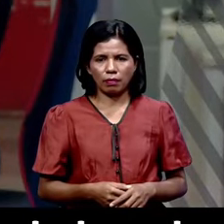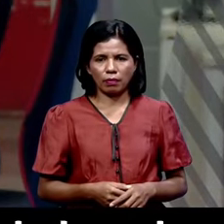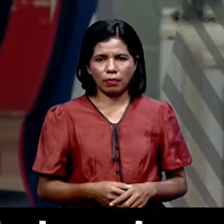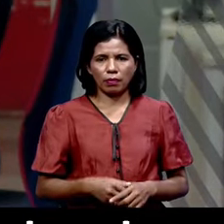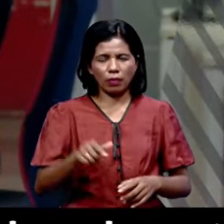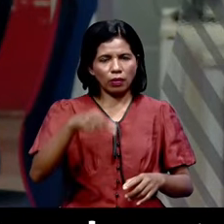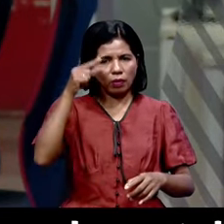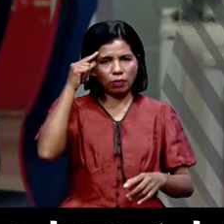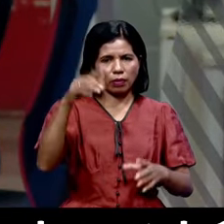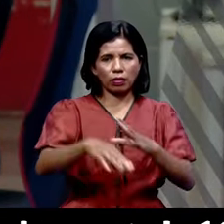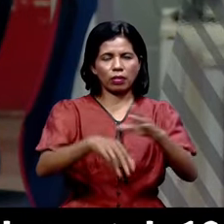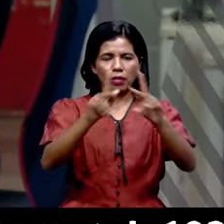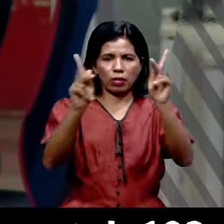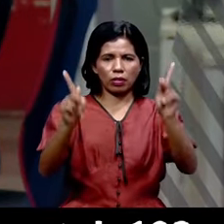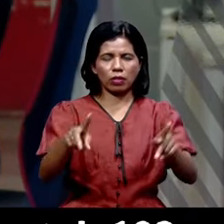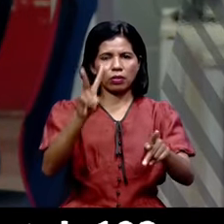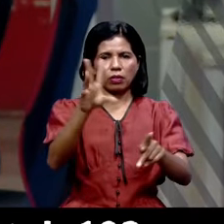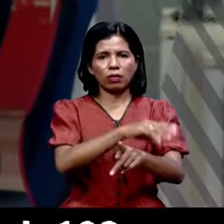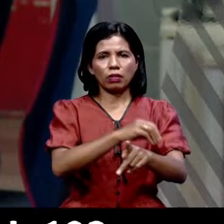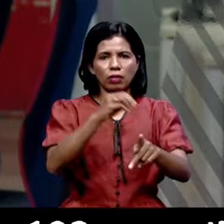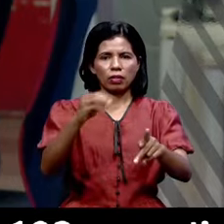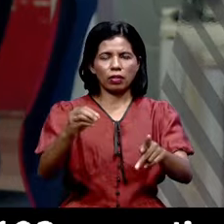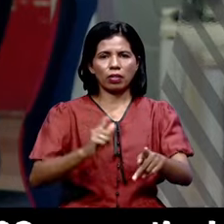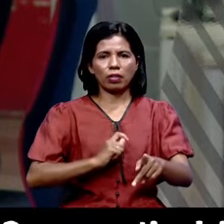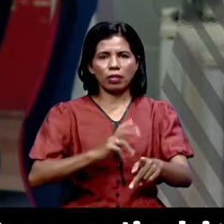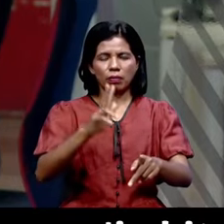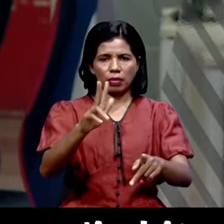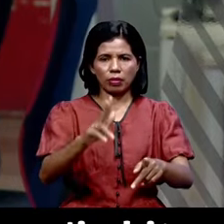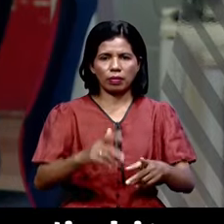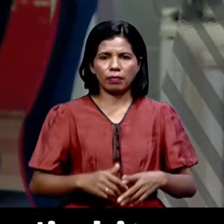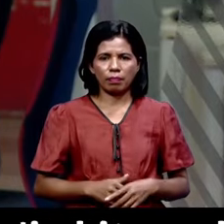governo soube que os querua oficina ida ia área tabesi halilarang.